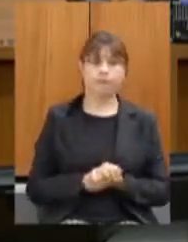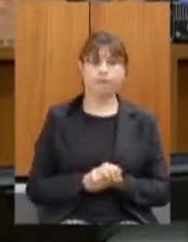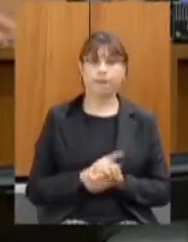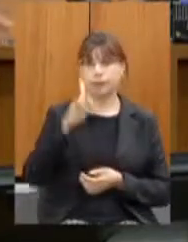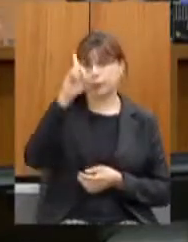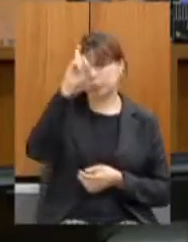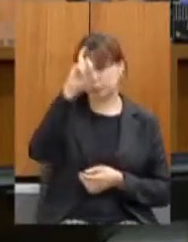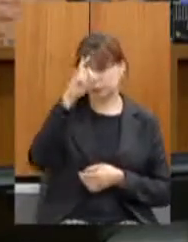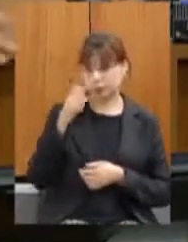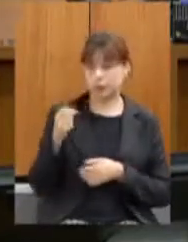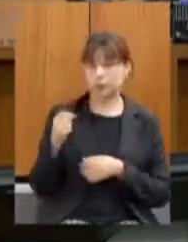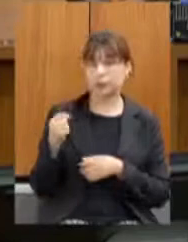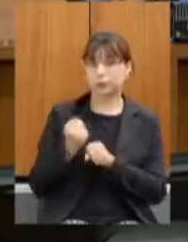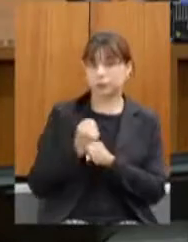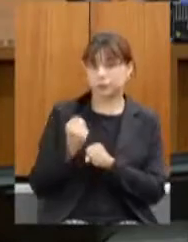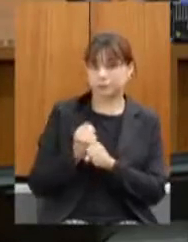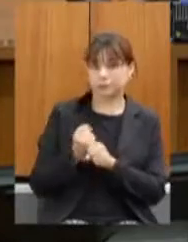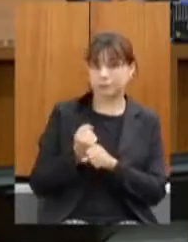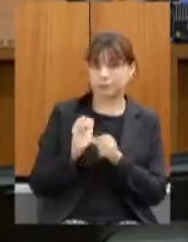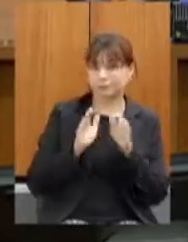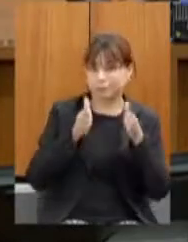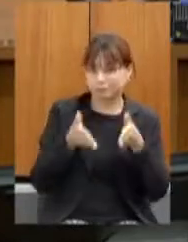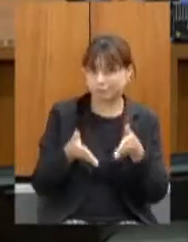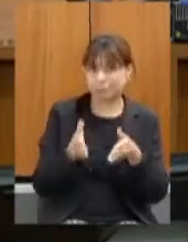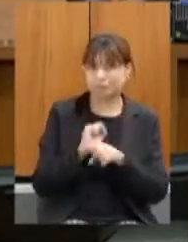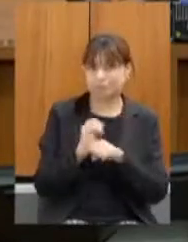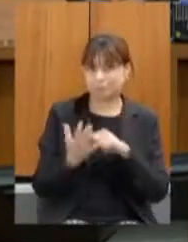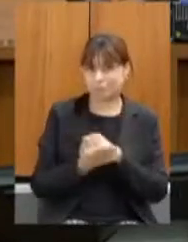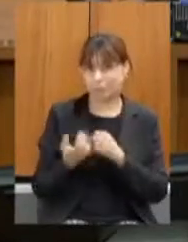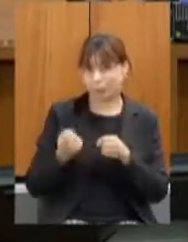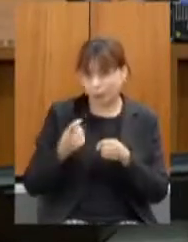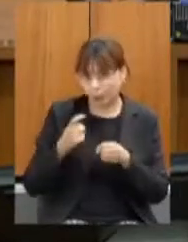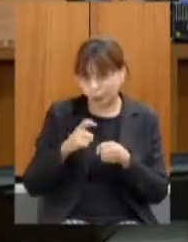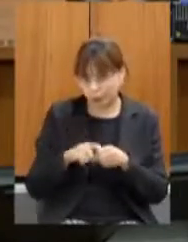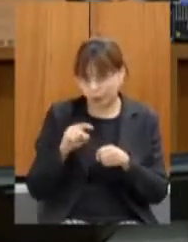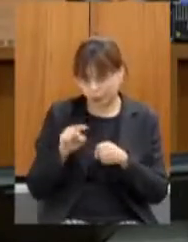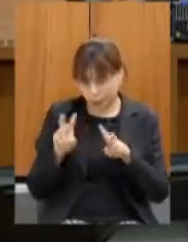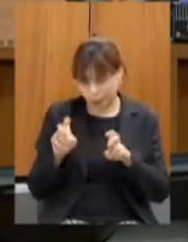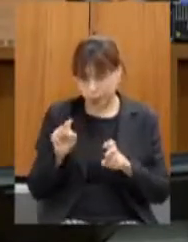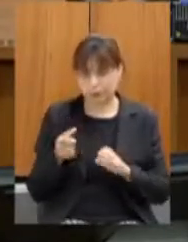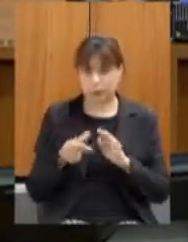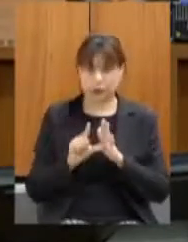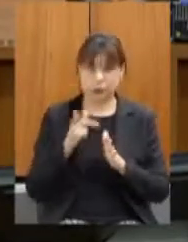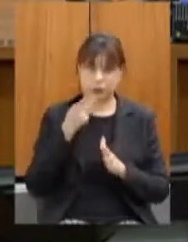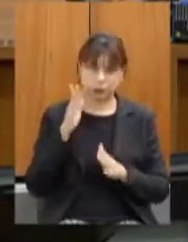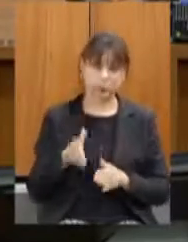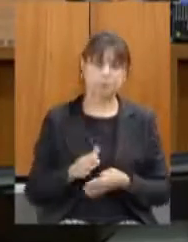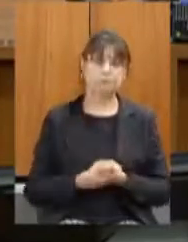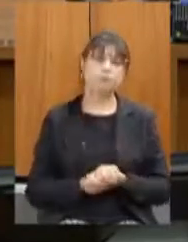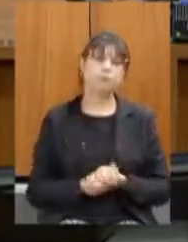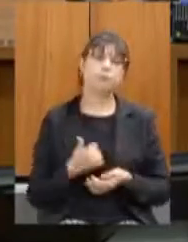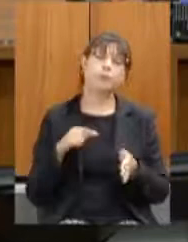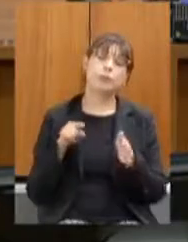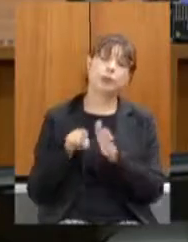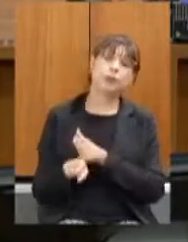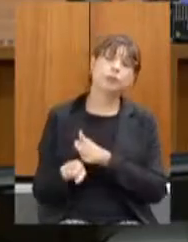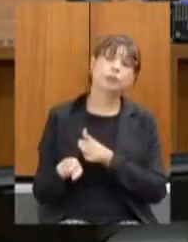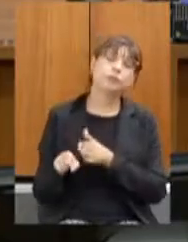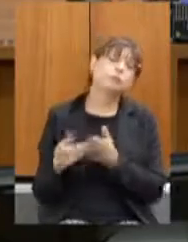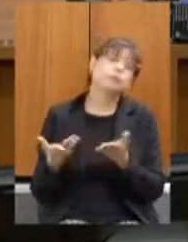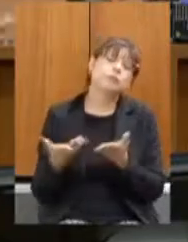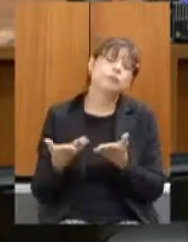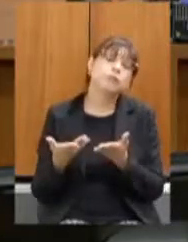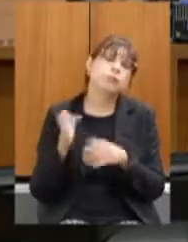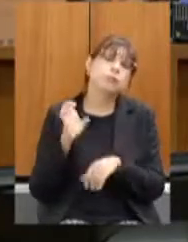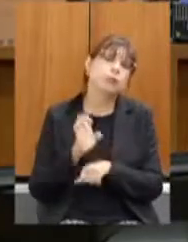hospital de campanha voltando a esse a esse o que o senhor já falou aqui a pergunta qual ação do